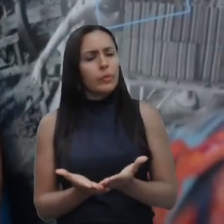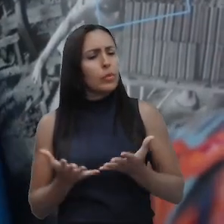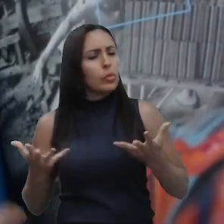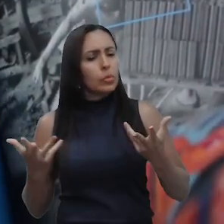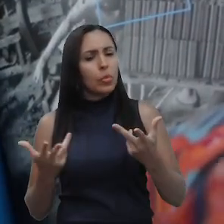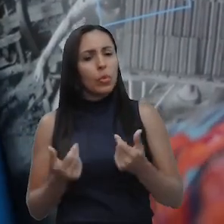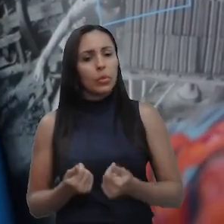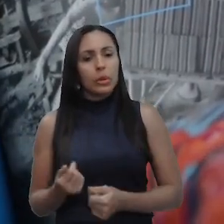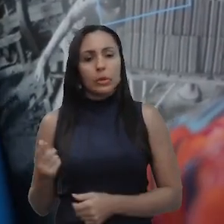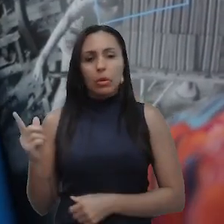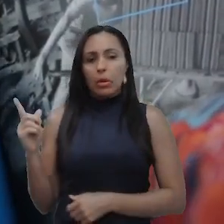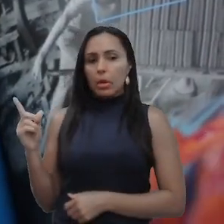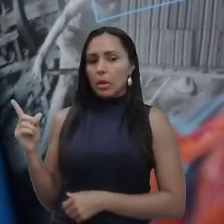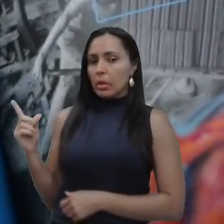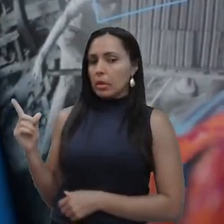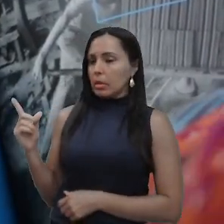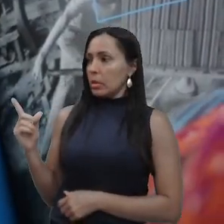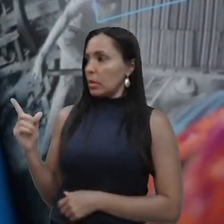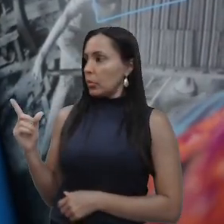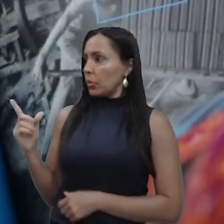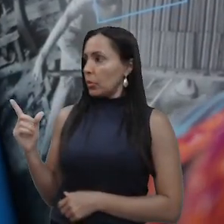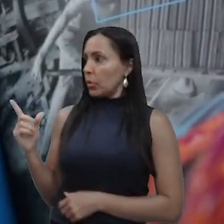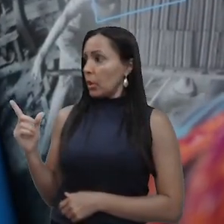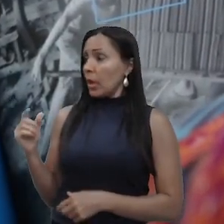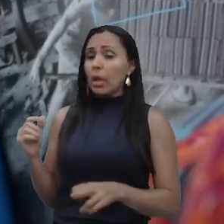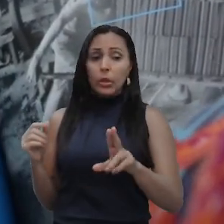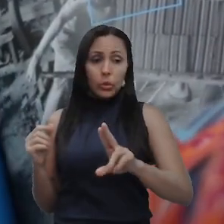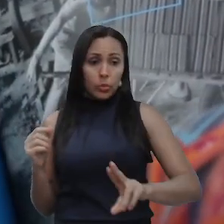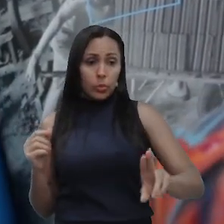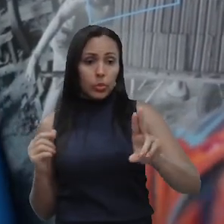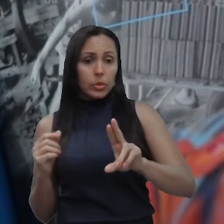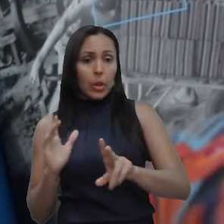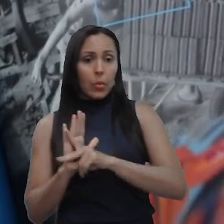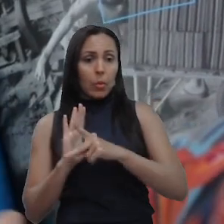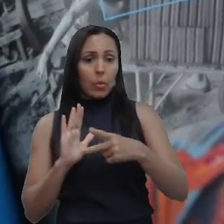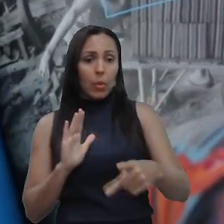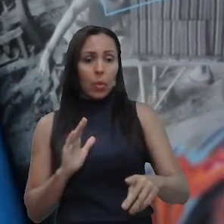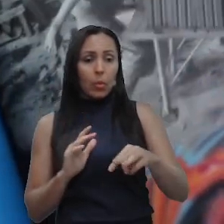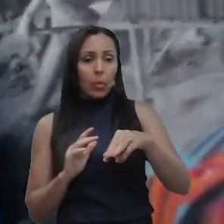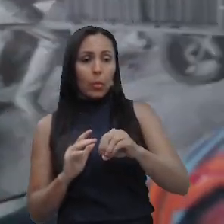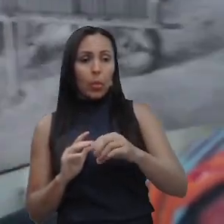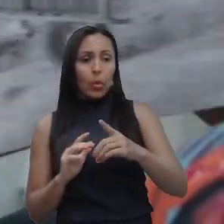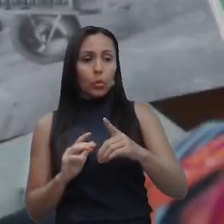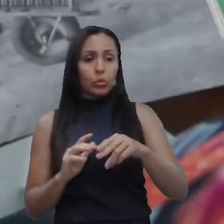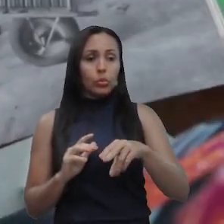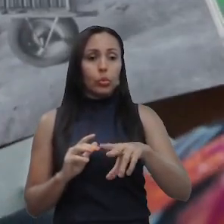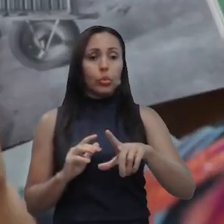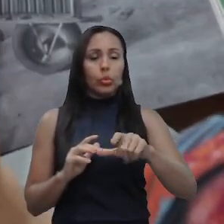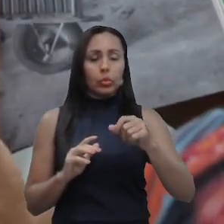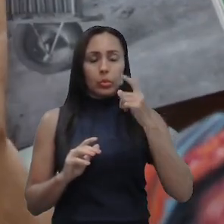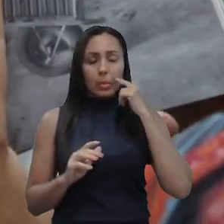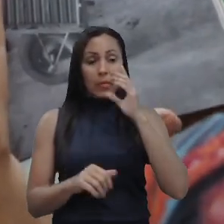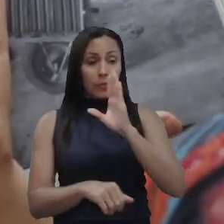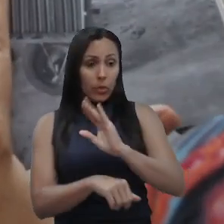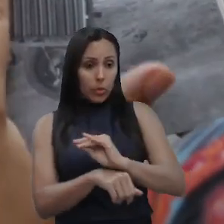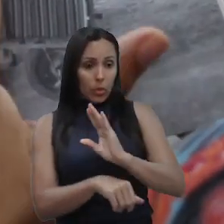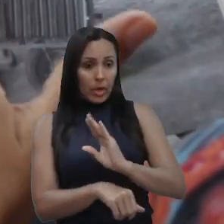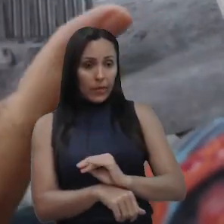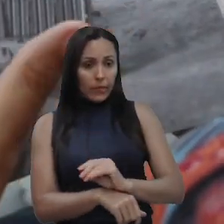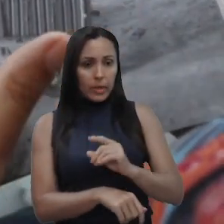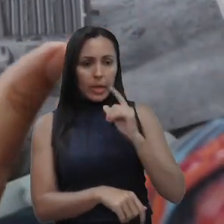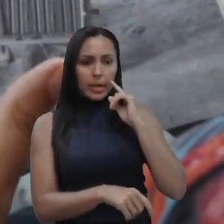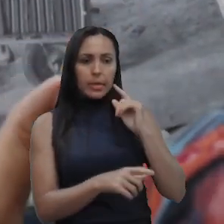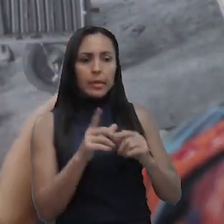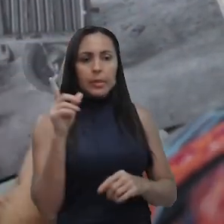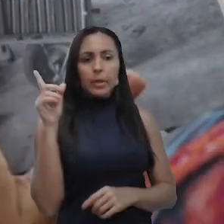grid modular. Inclusive, ele utiliza o próprio módulo que ele utiliza para essas fotografias nessa página aqui